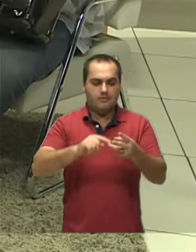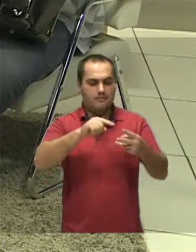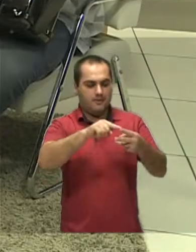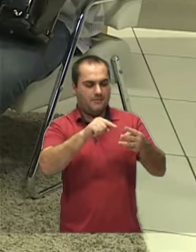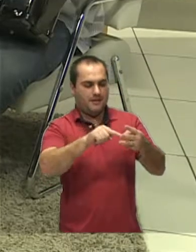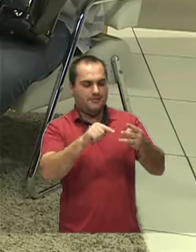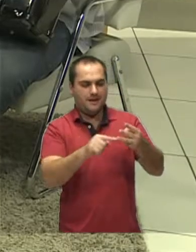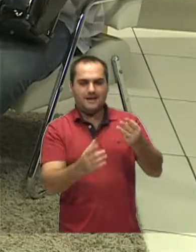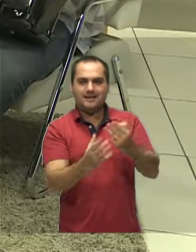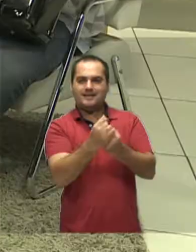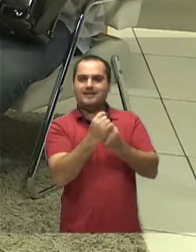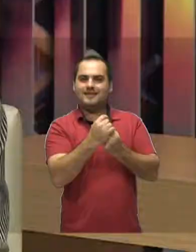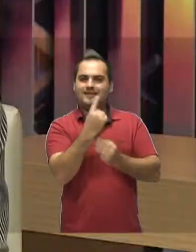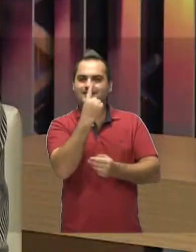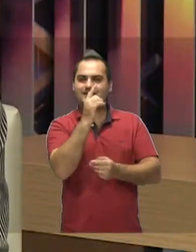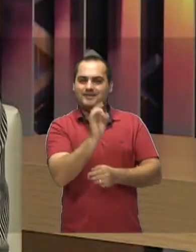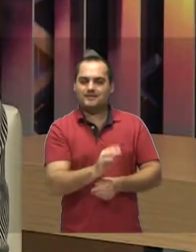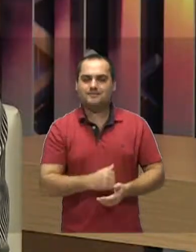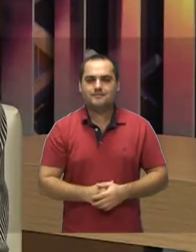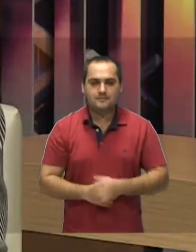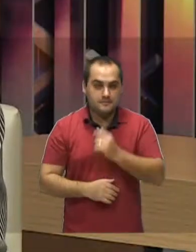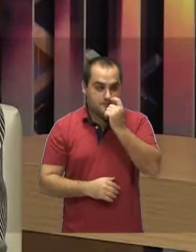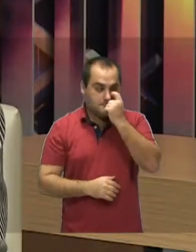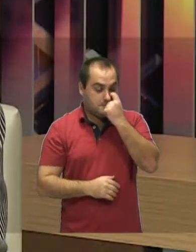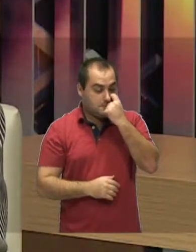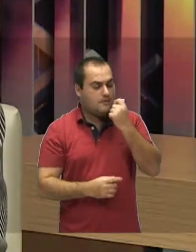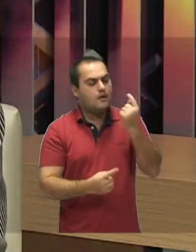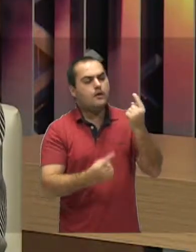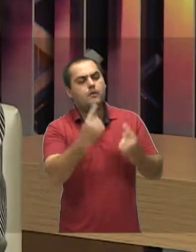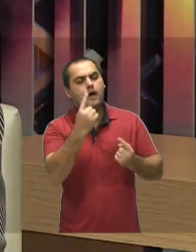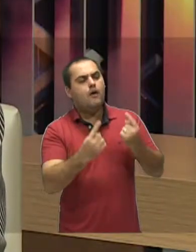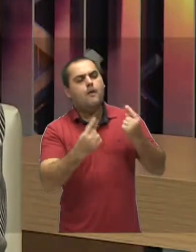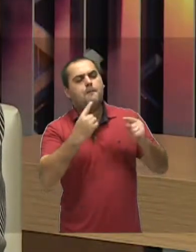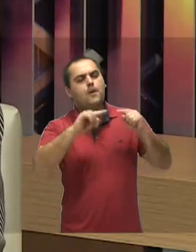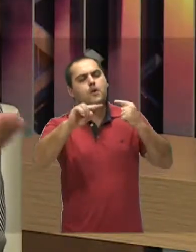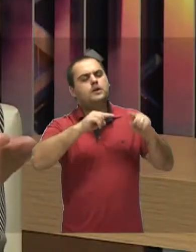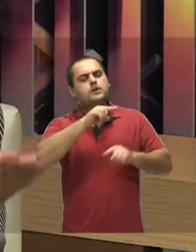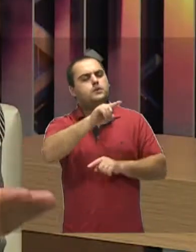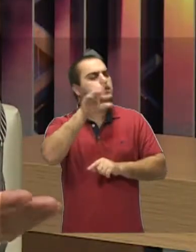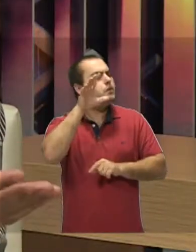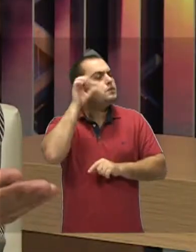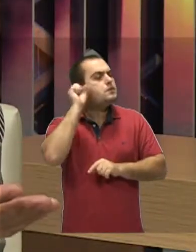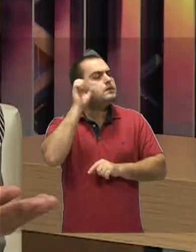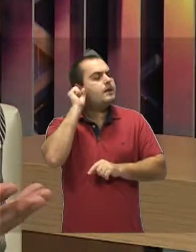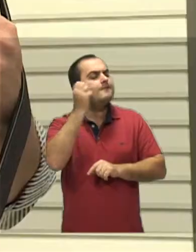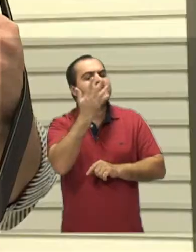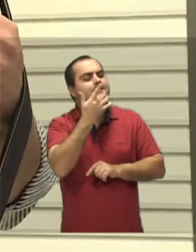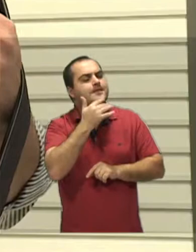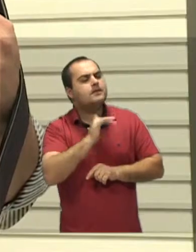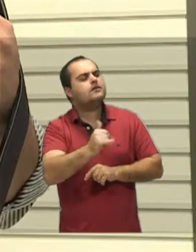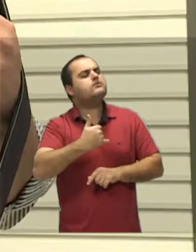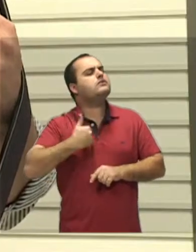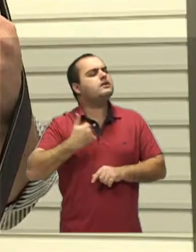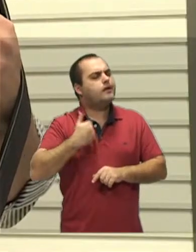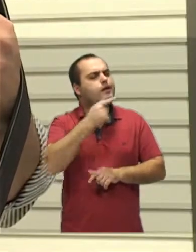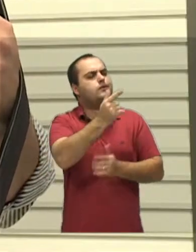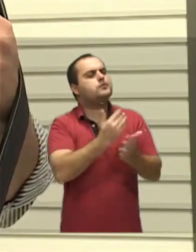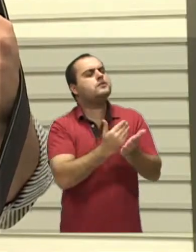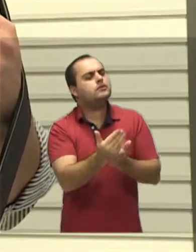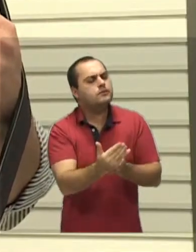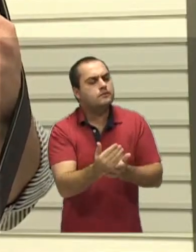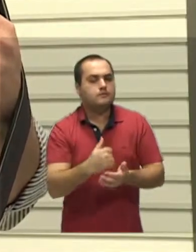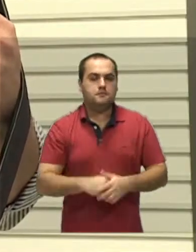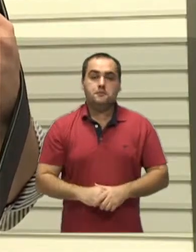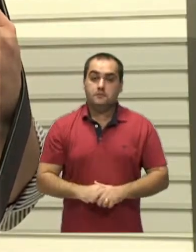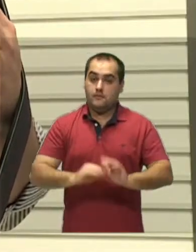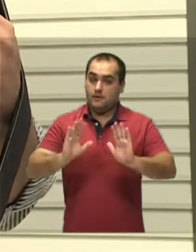de músicas. E quais eram as músicas que você ouvia na infância? Quantos anos você tinha quando começou? Eu comecei a tocar minhas